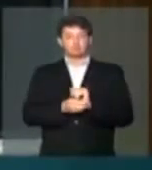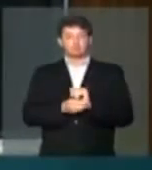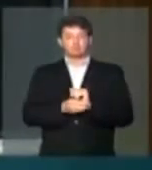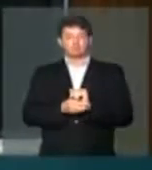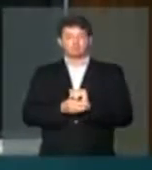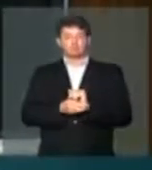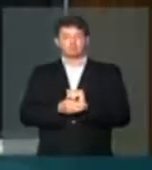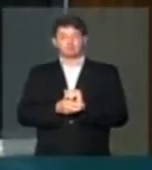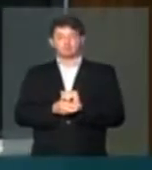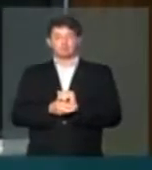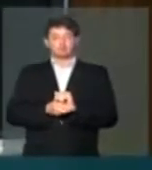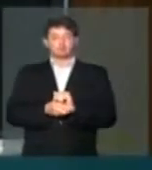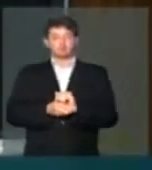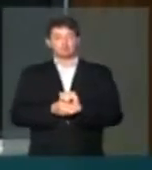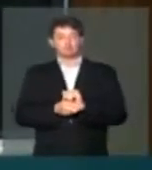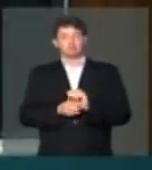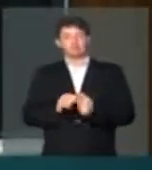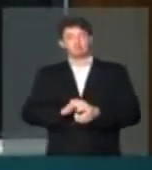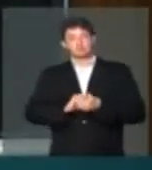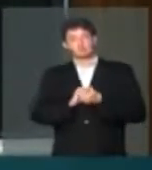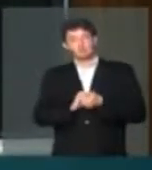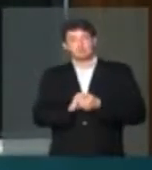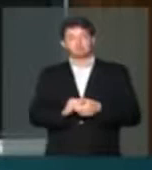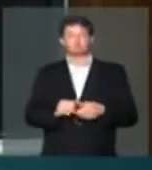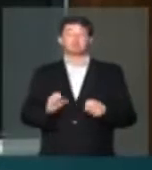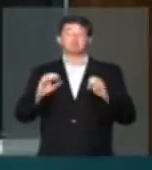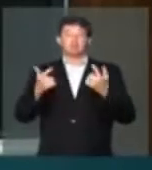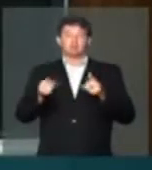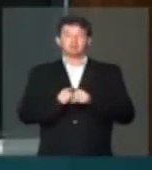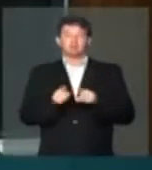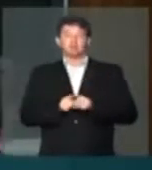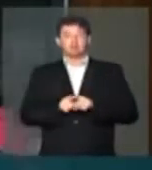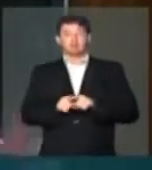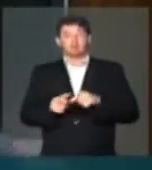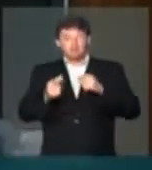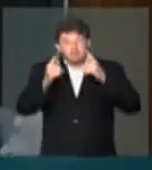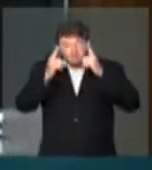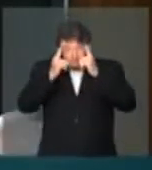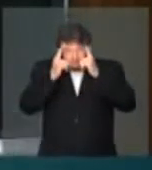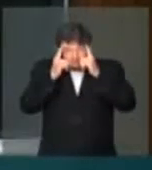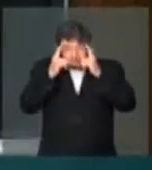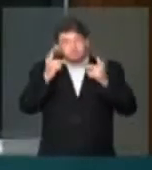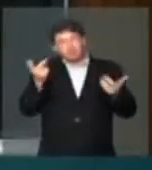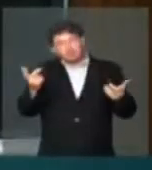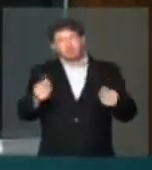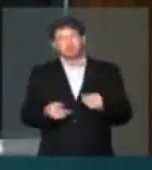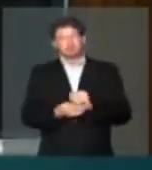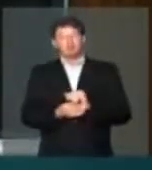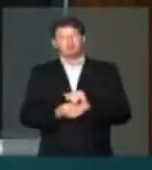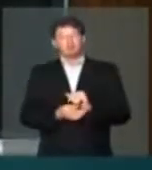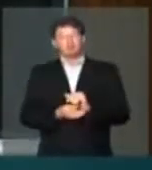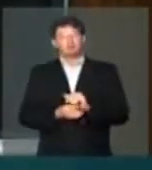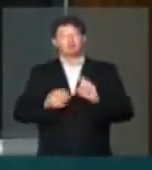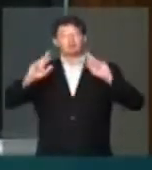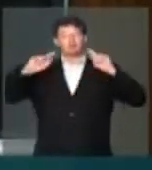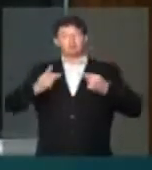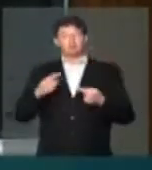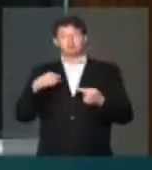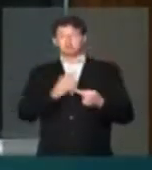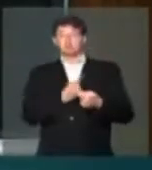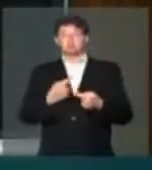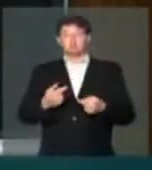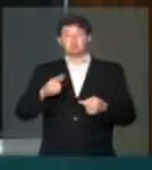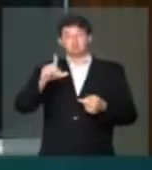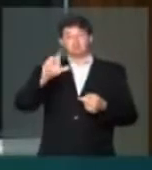fazemos hoje, portanto, não é uma saudação e, obviamente, rendemos aqui, não é, o nosso reconhecimento